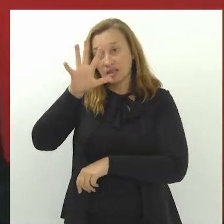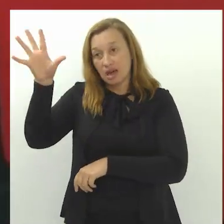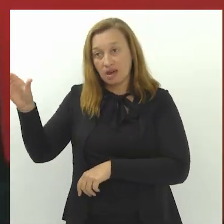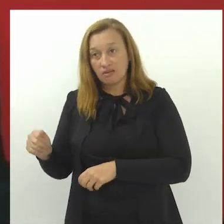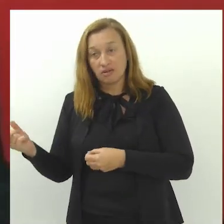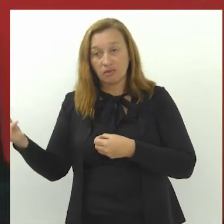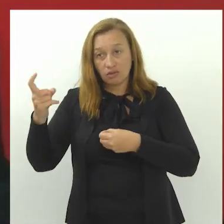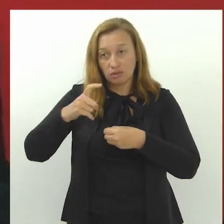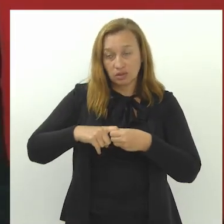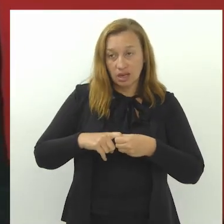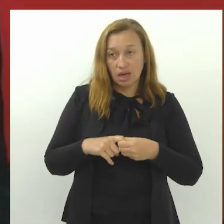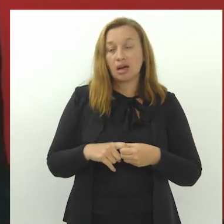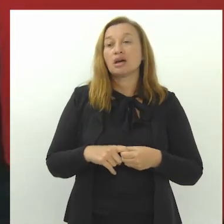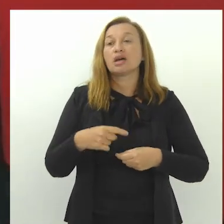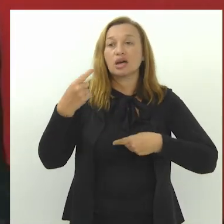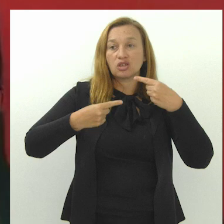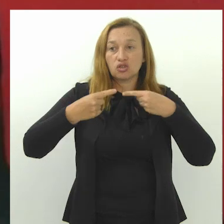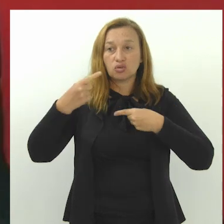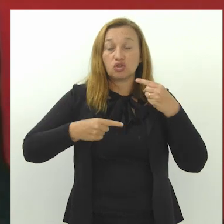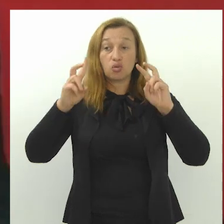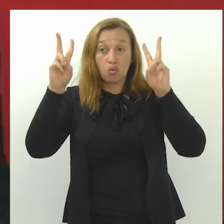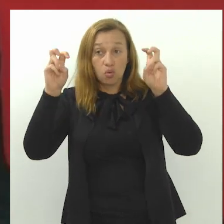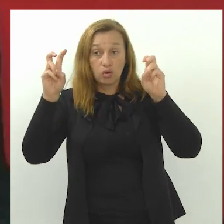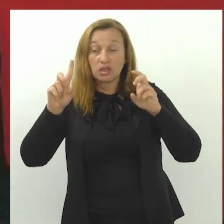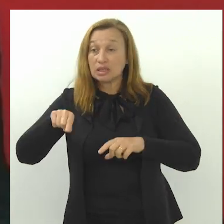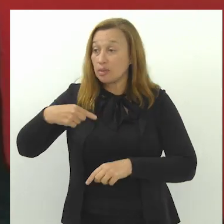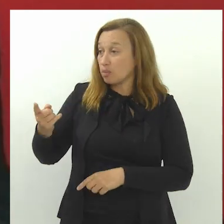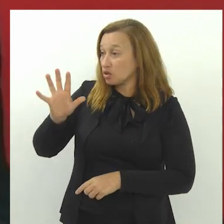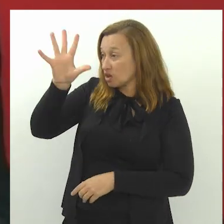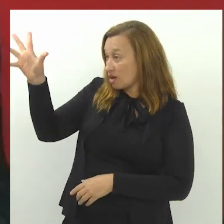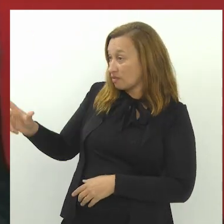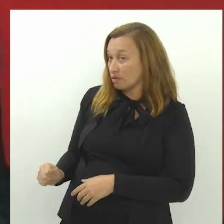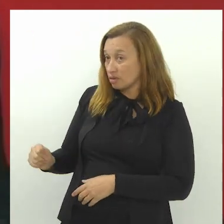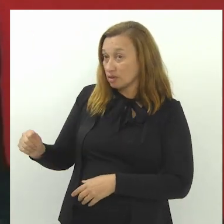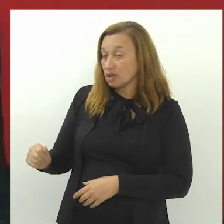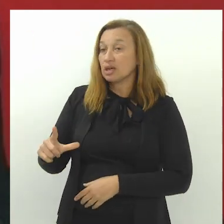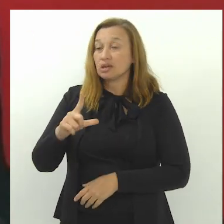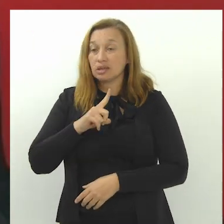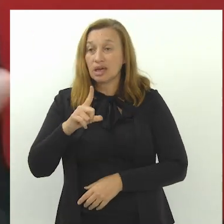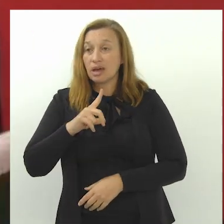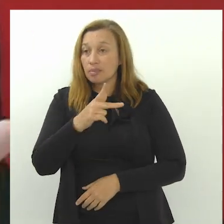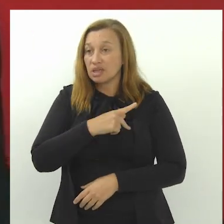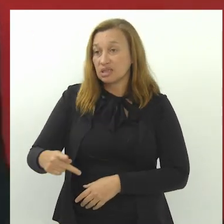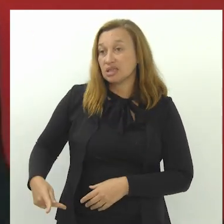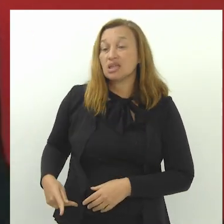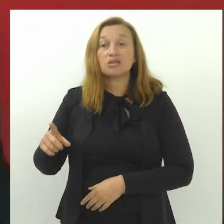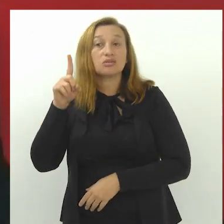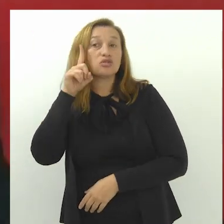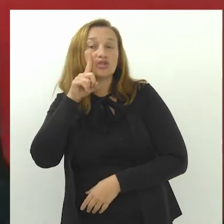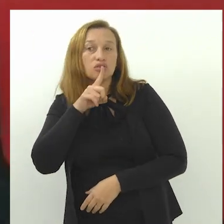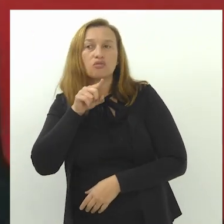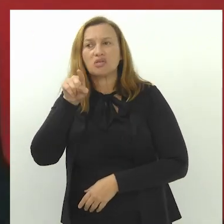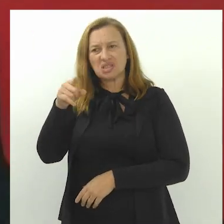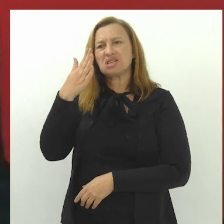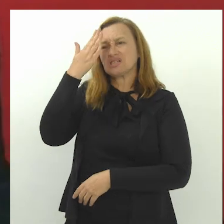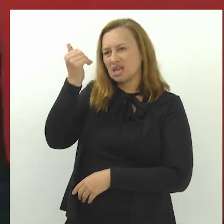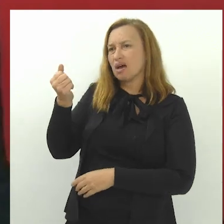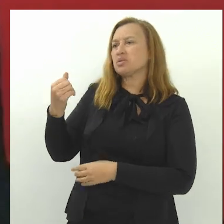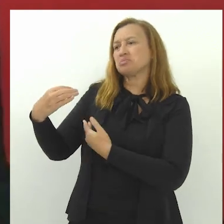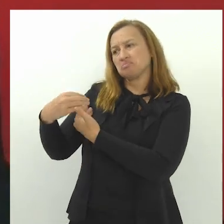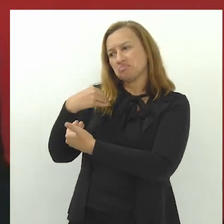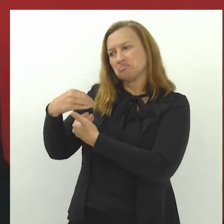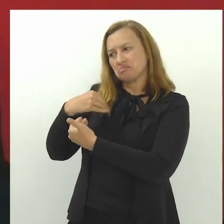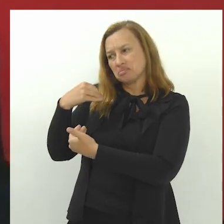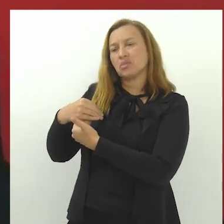edição, né? E isso é algo importante para nós, porque depois da África do Sul vem a presidência dos Estados Unidos. E,